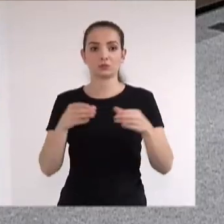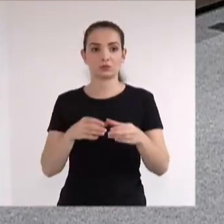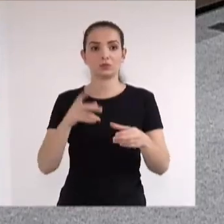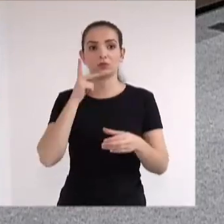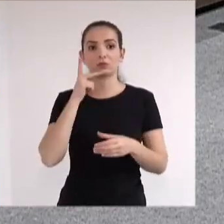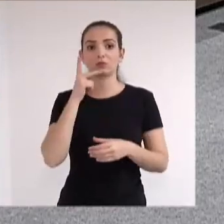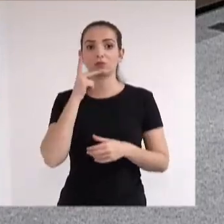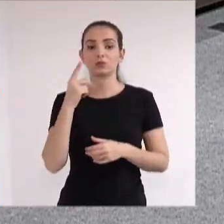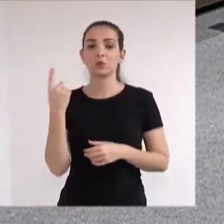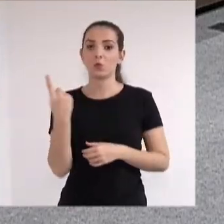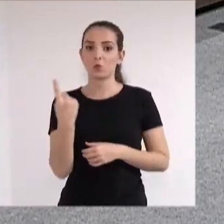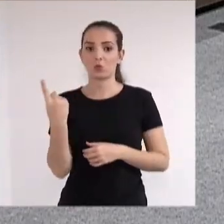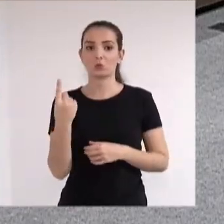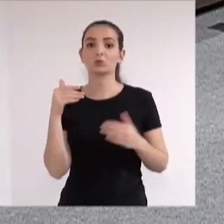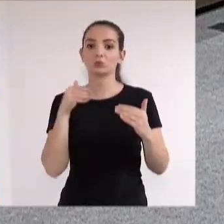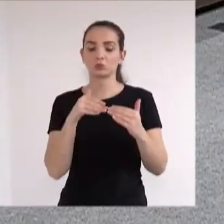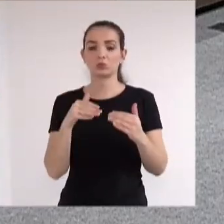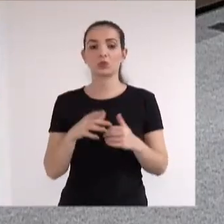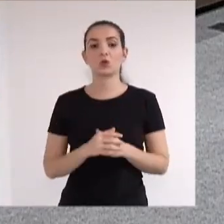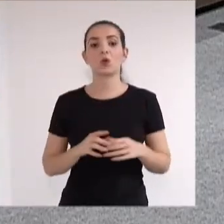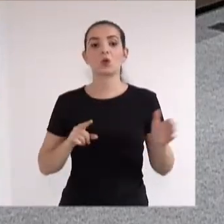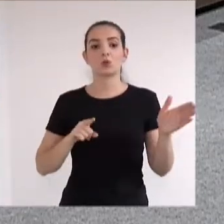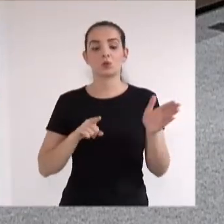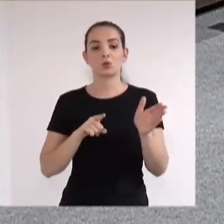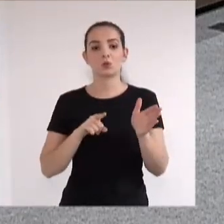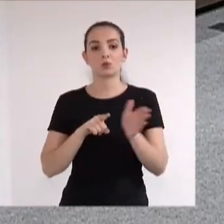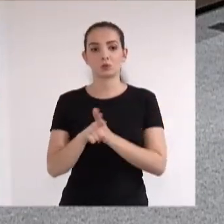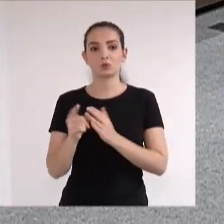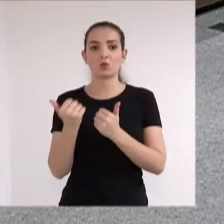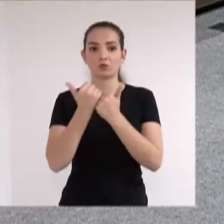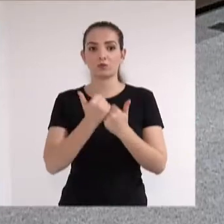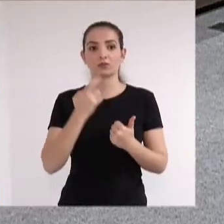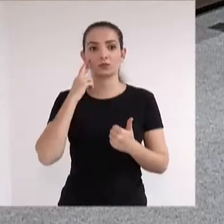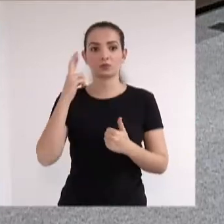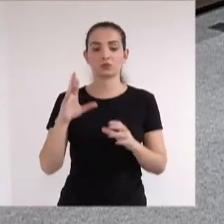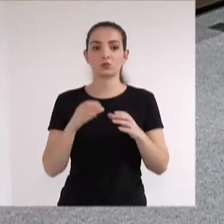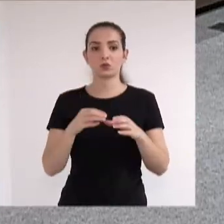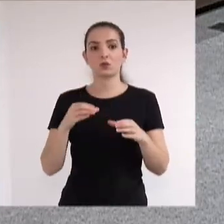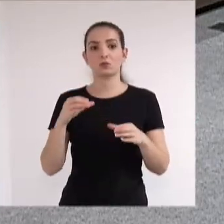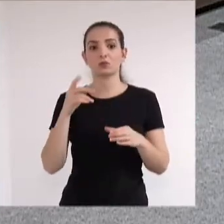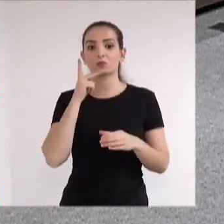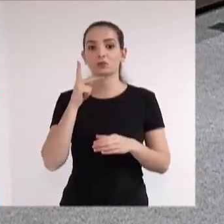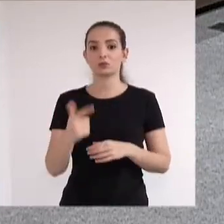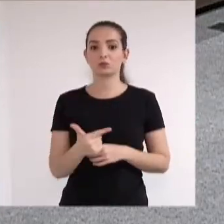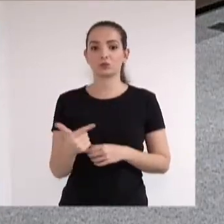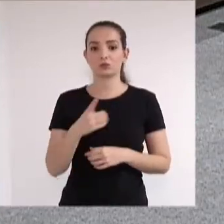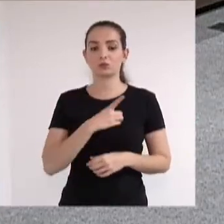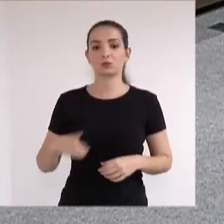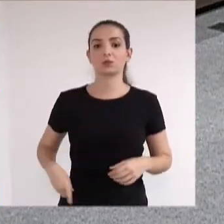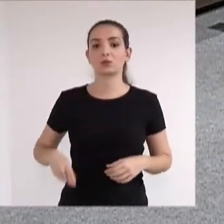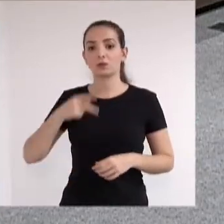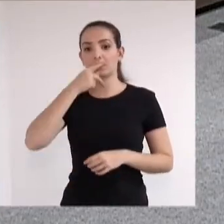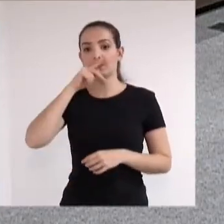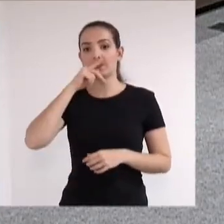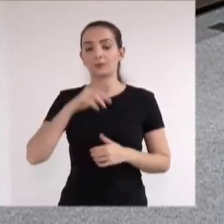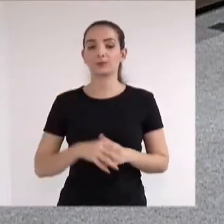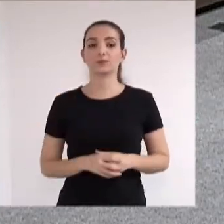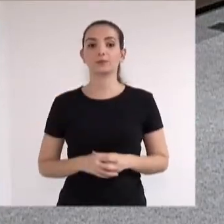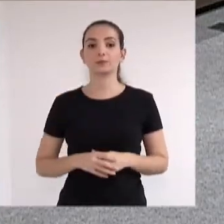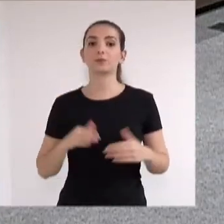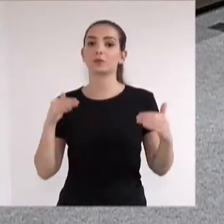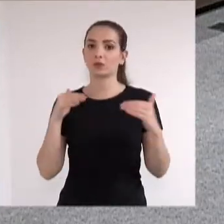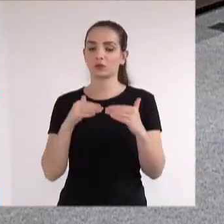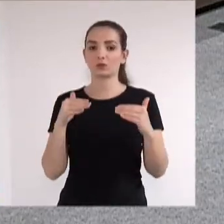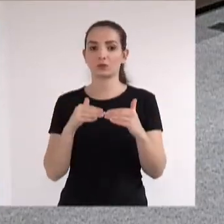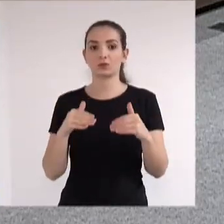Bloco Parlamentar 1, de acordo. Consultar o vice-líder do Bloco Parlamentar 2, deputado Paulo Silve. De